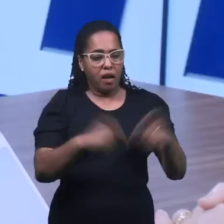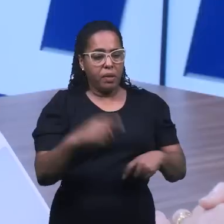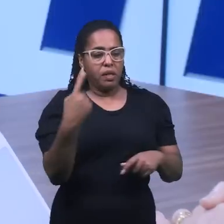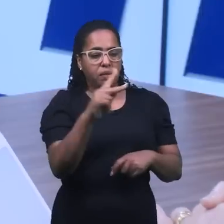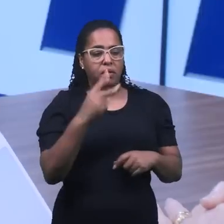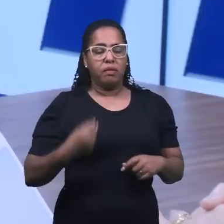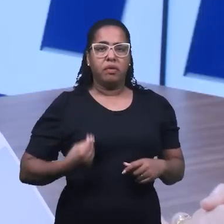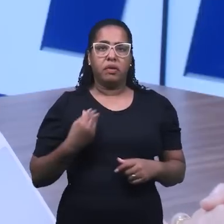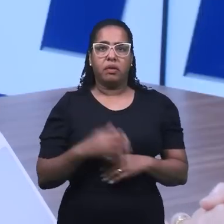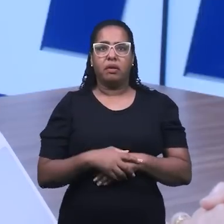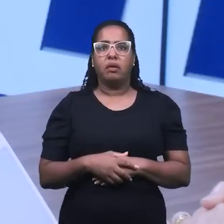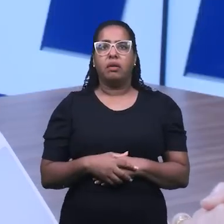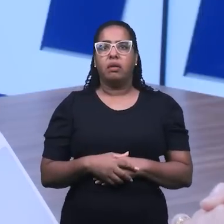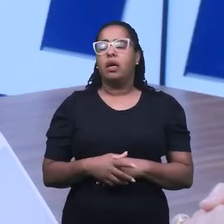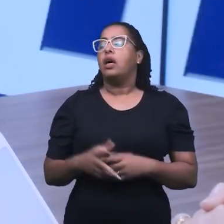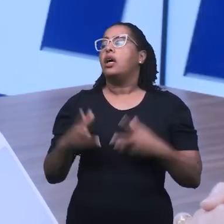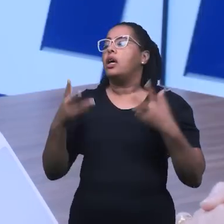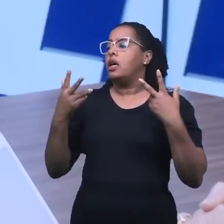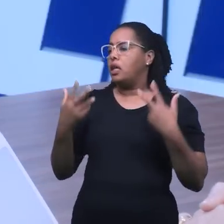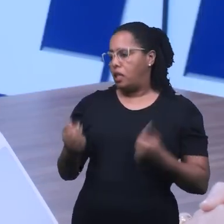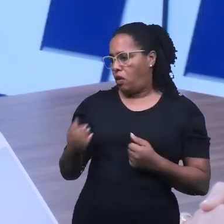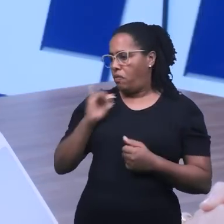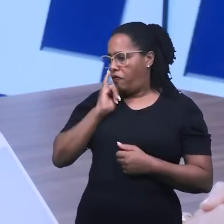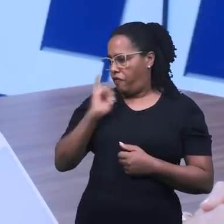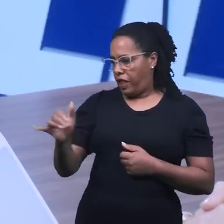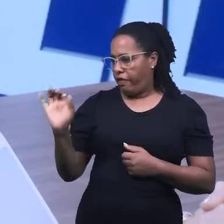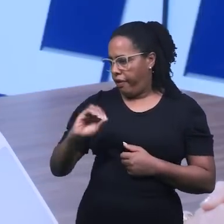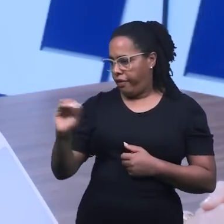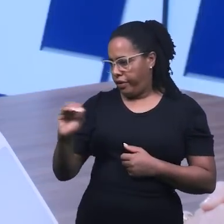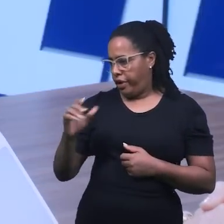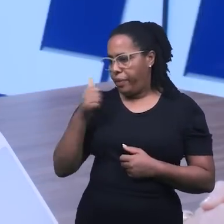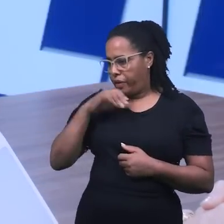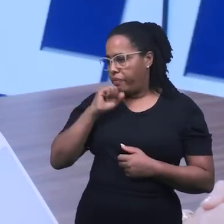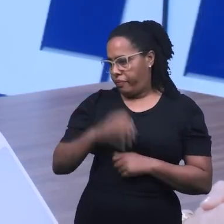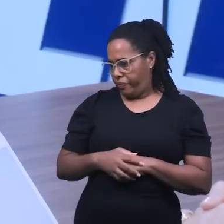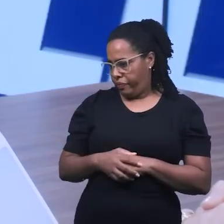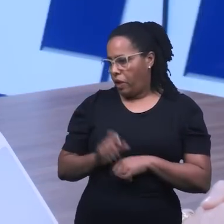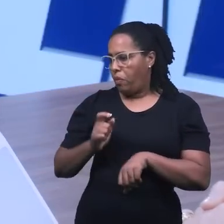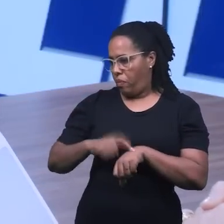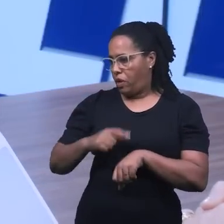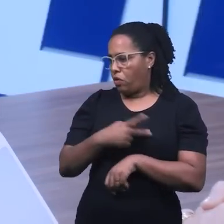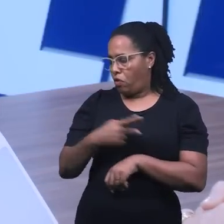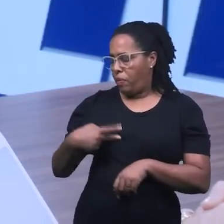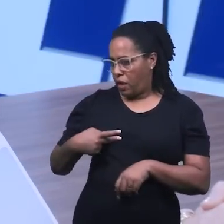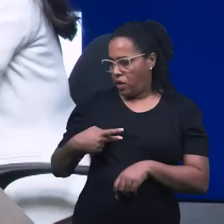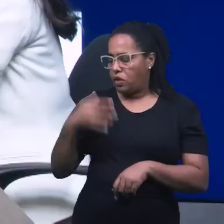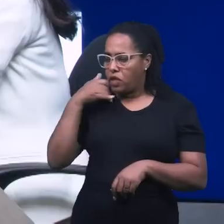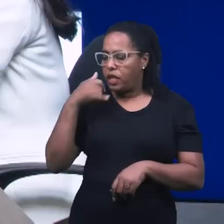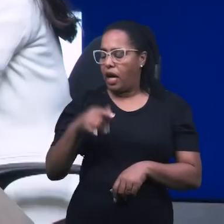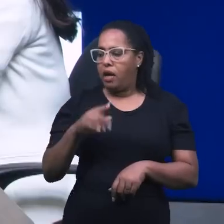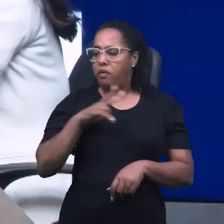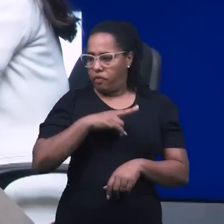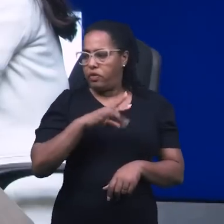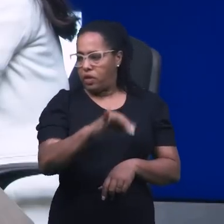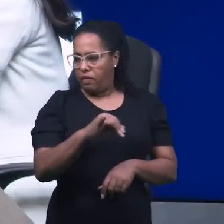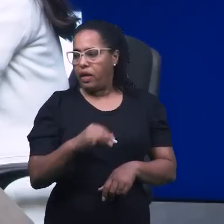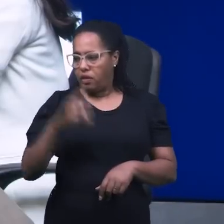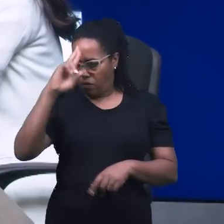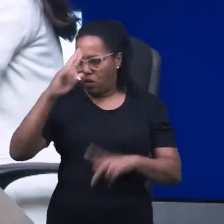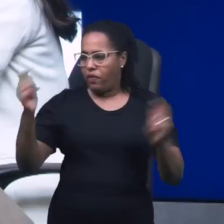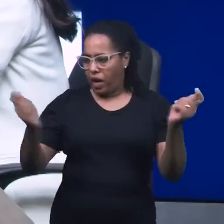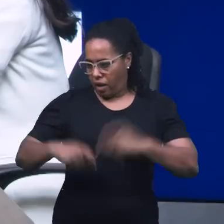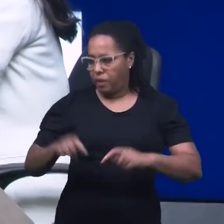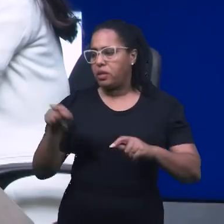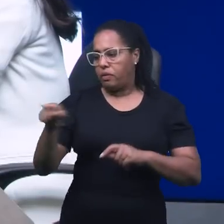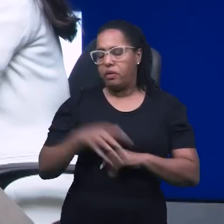Senhor capacitaria a vida dele. Aí ele falou, então eu nem preciso falar nada, né, mãe? Então quando o pastor te ligar, você vai, porque o